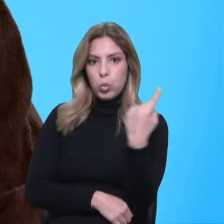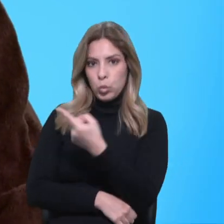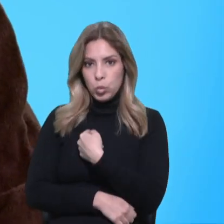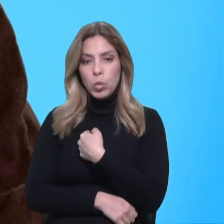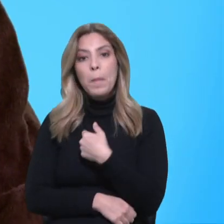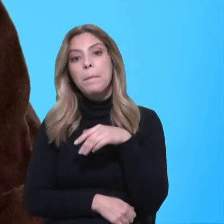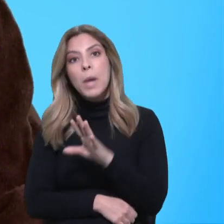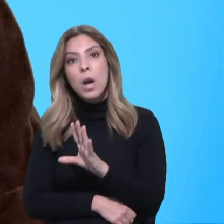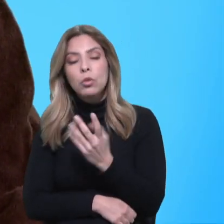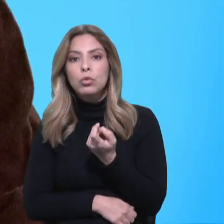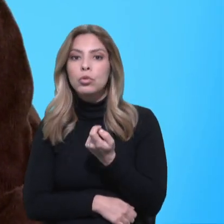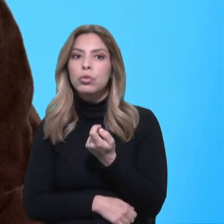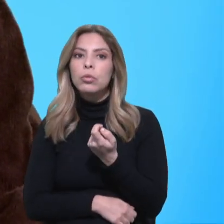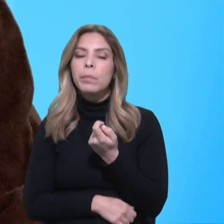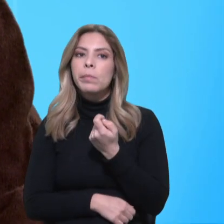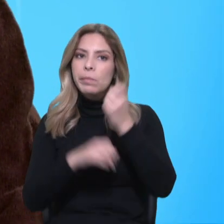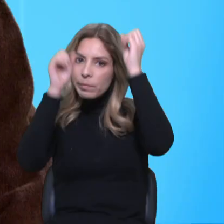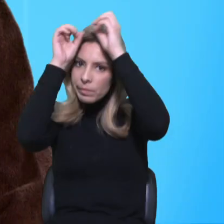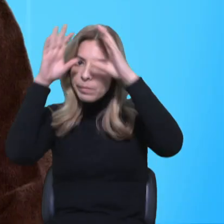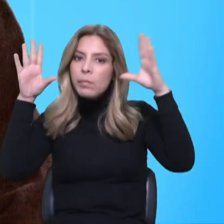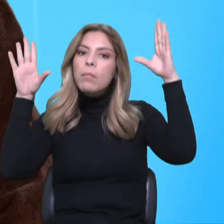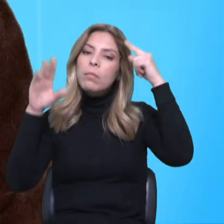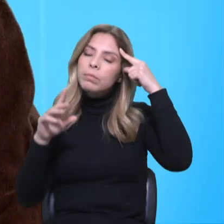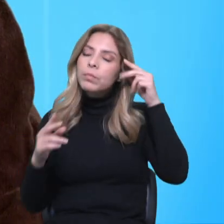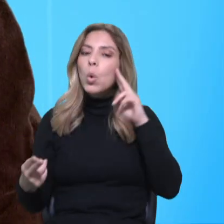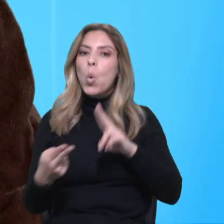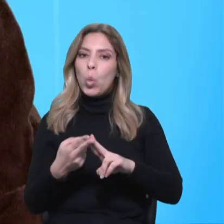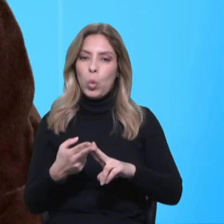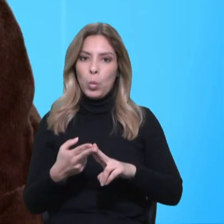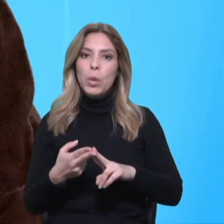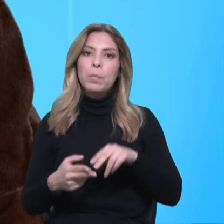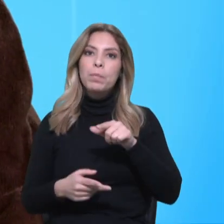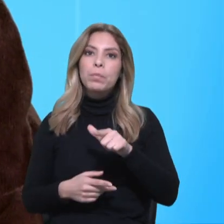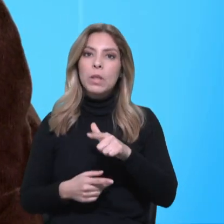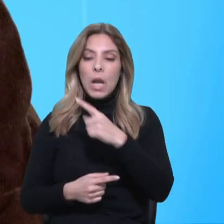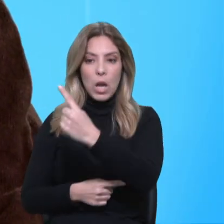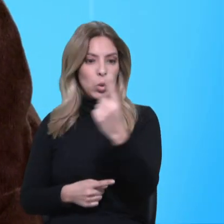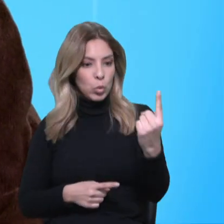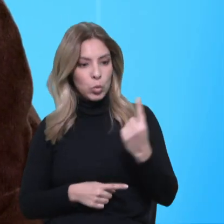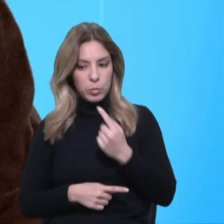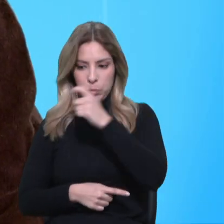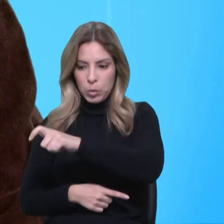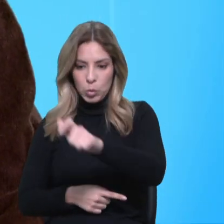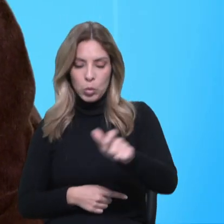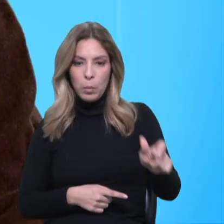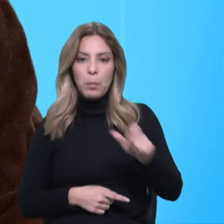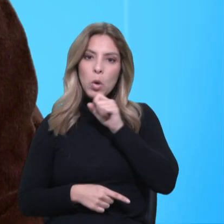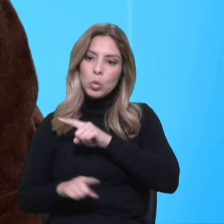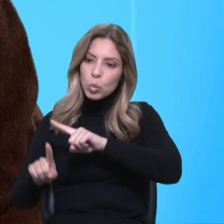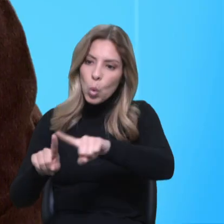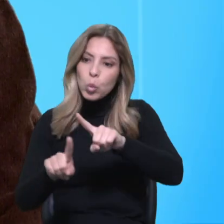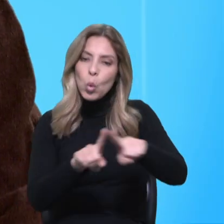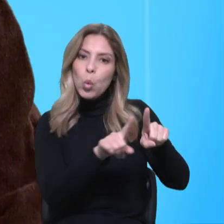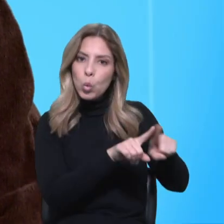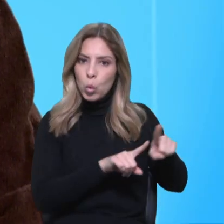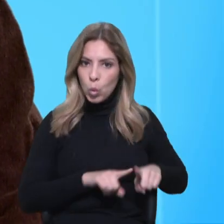e é um pouco a ideia também do nosso encontro, é ver que para cada pessoa essa resposta pode ser de uma determinada forma. Cada